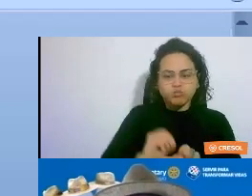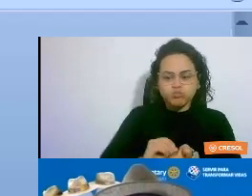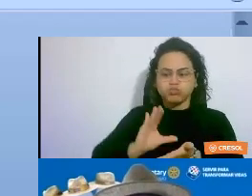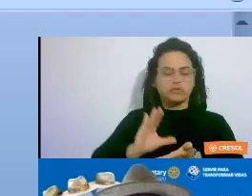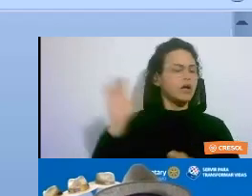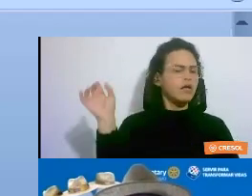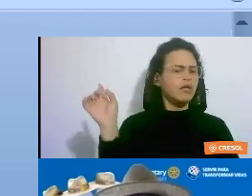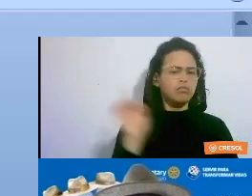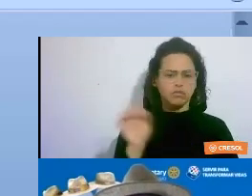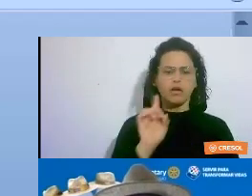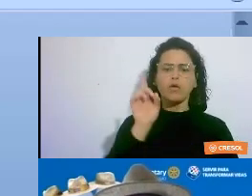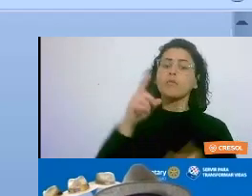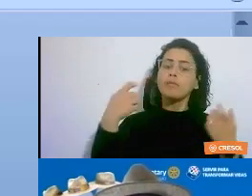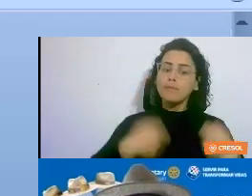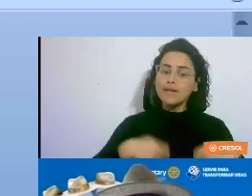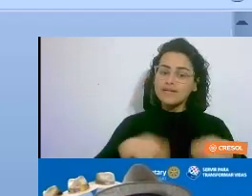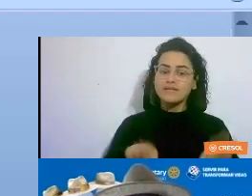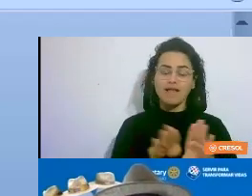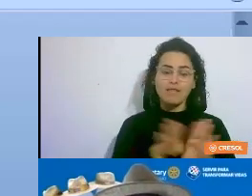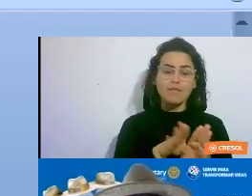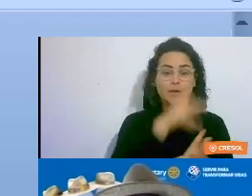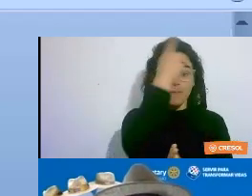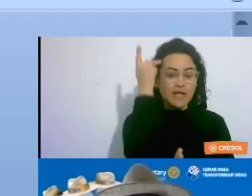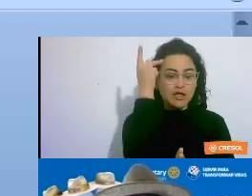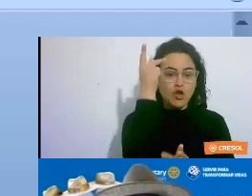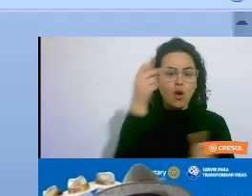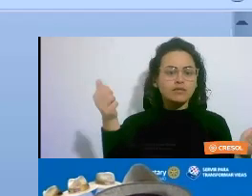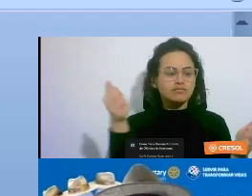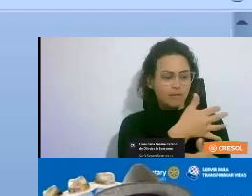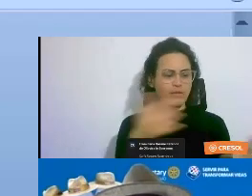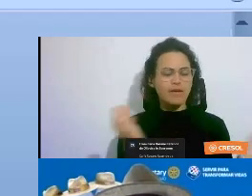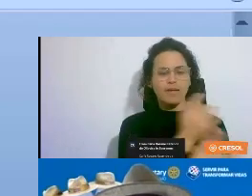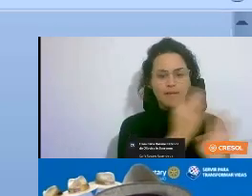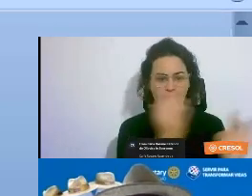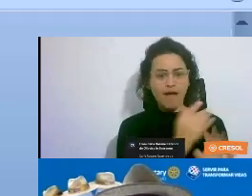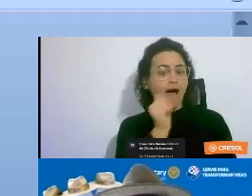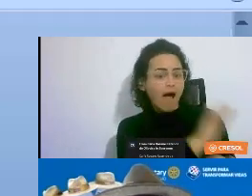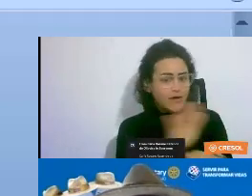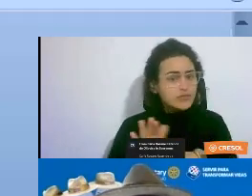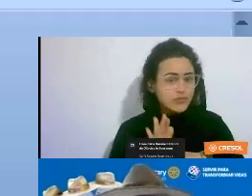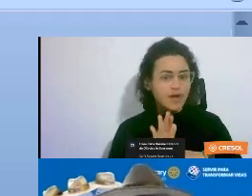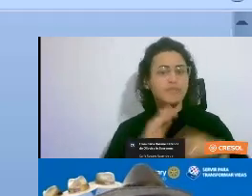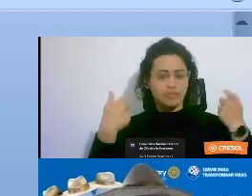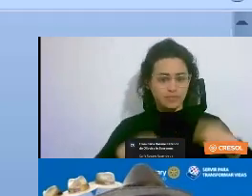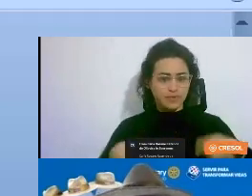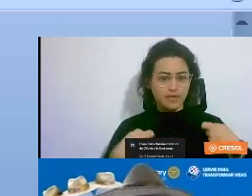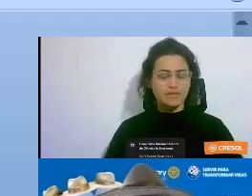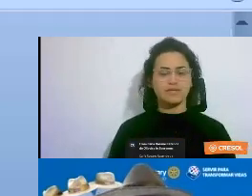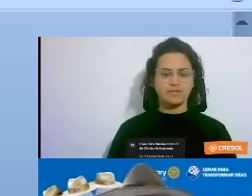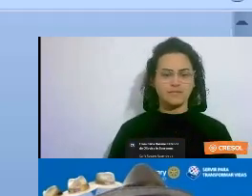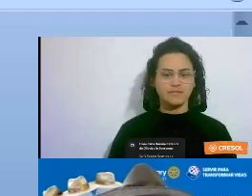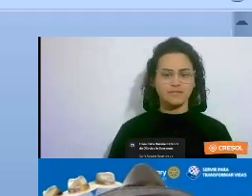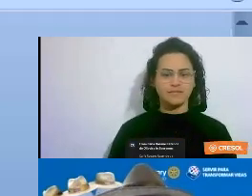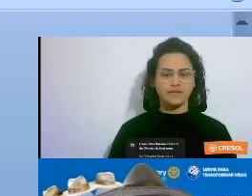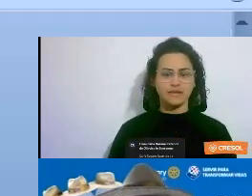a essa comunidade, à sociedade aonde você está inserido. Né? Então, se nós somos essa